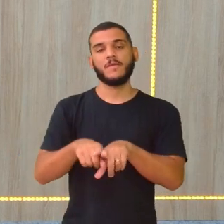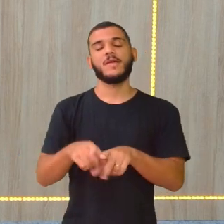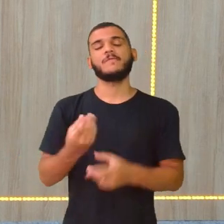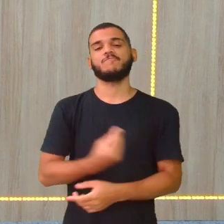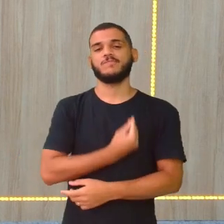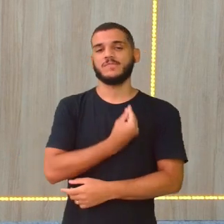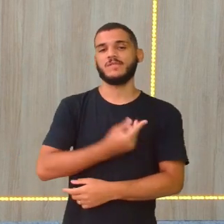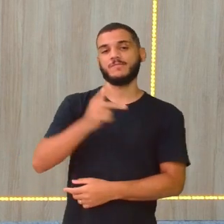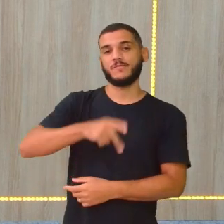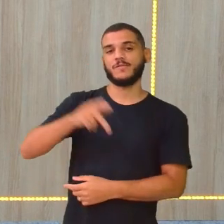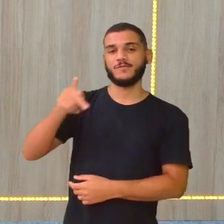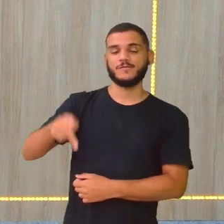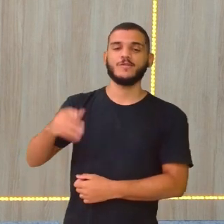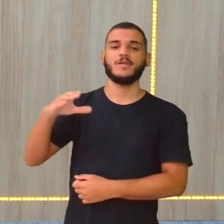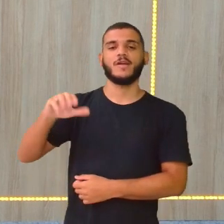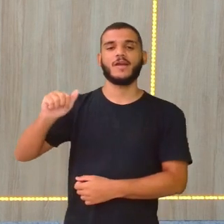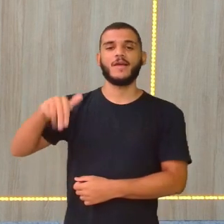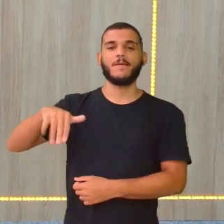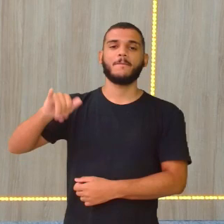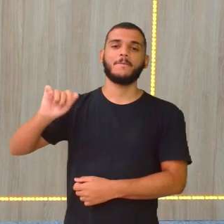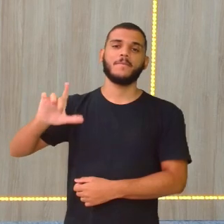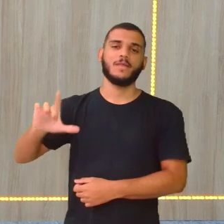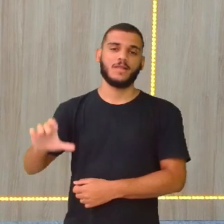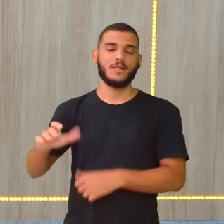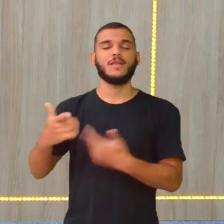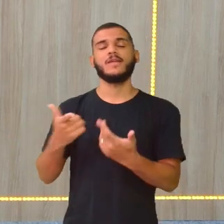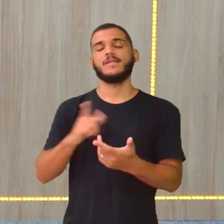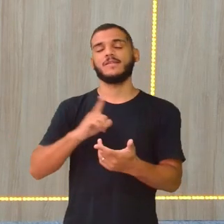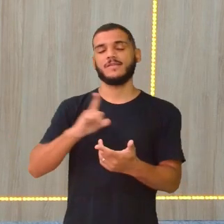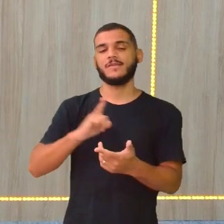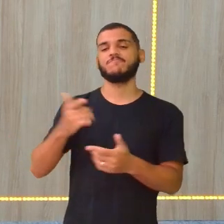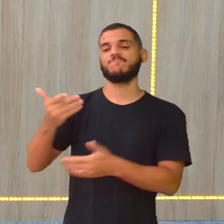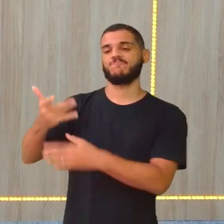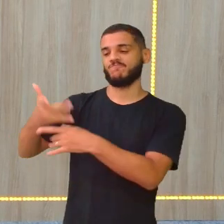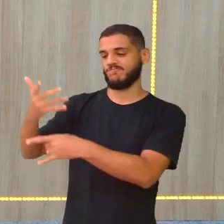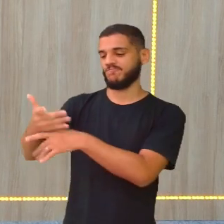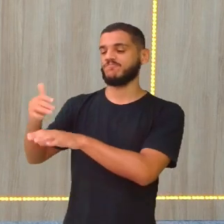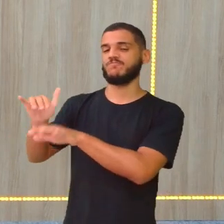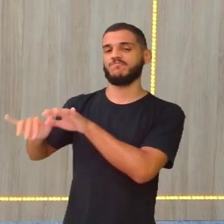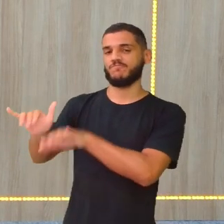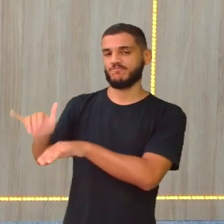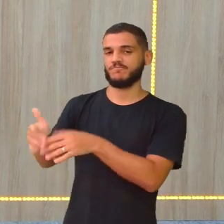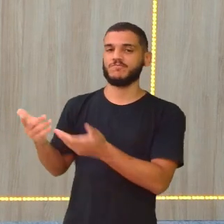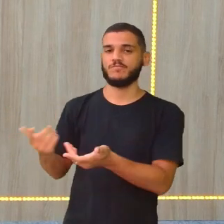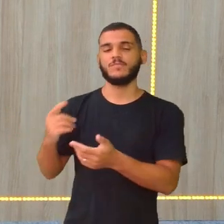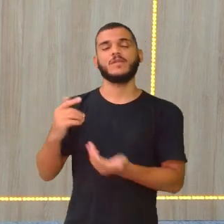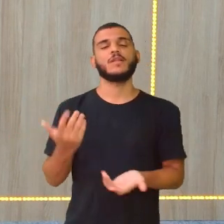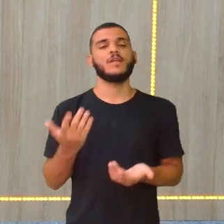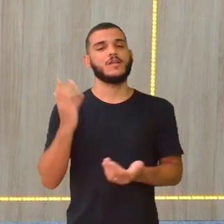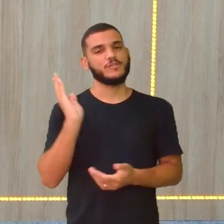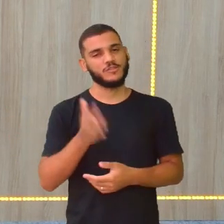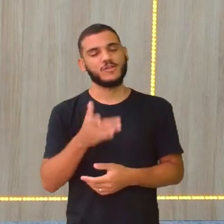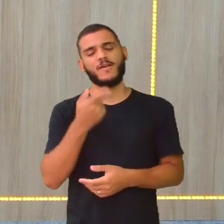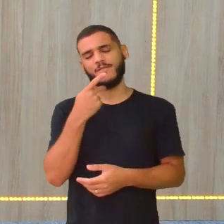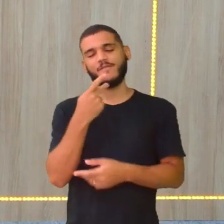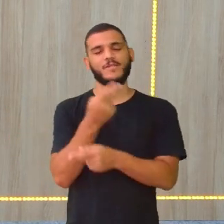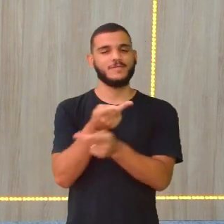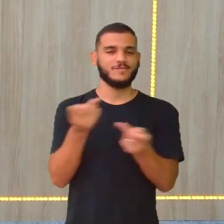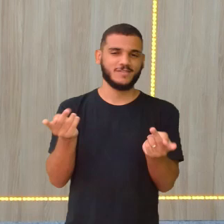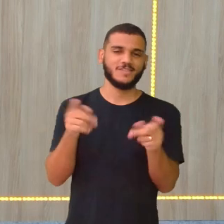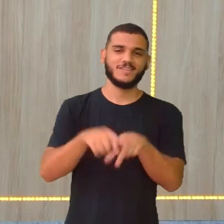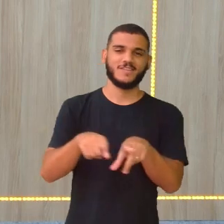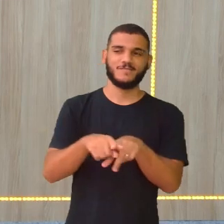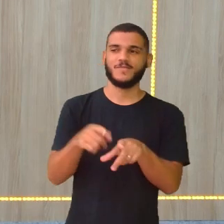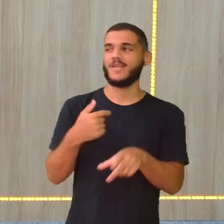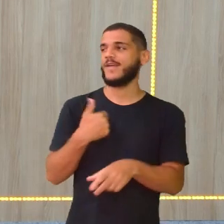a professora Camille Borba na nossa ferramenta interacional, que é o chat. Daqui a pouco ela dá aquele alô para vocês. Mas